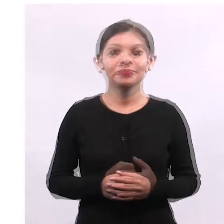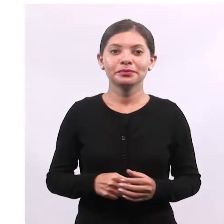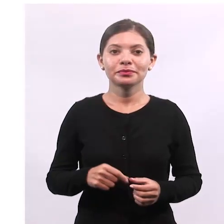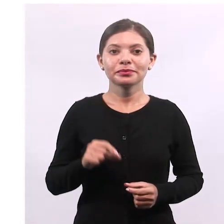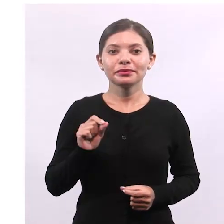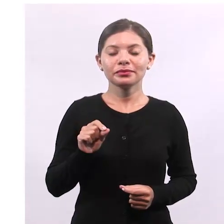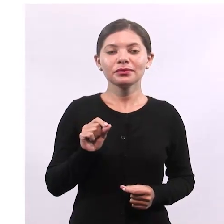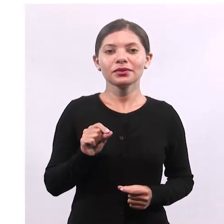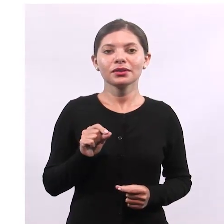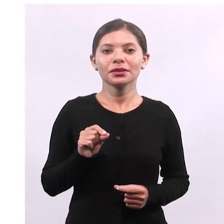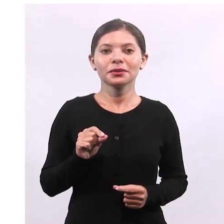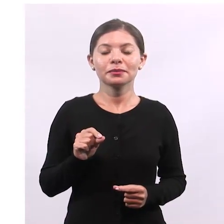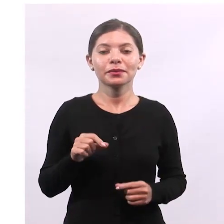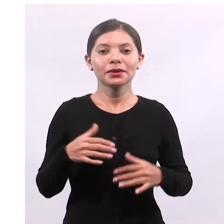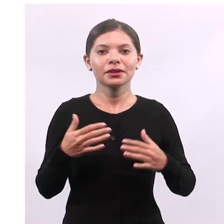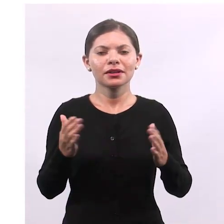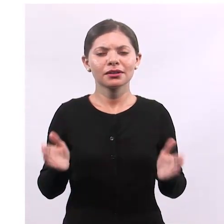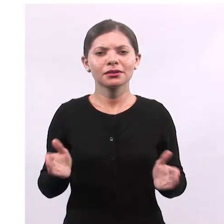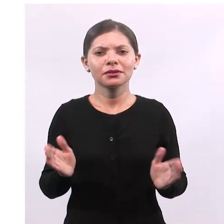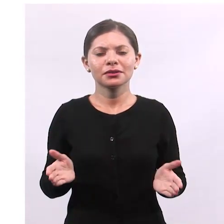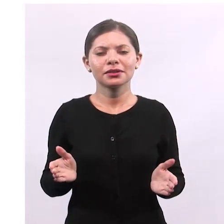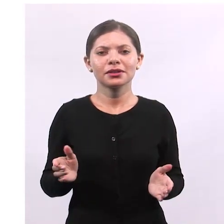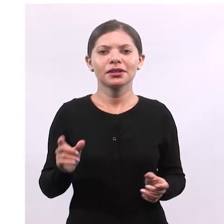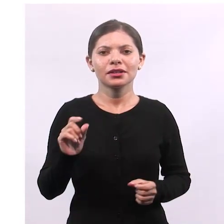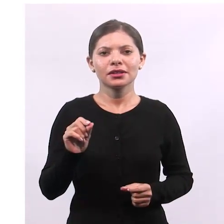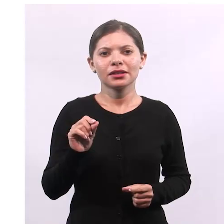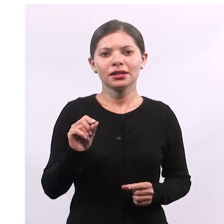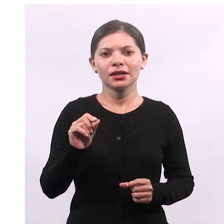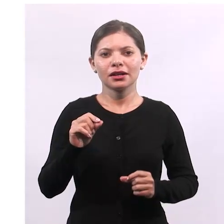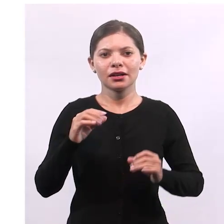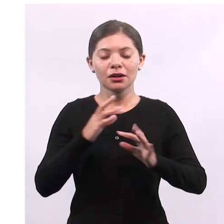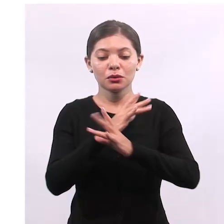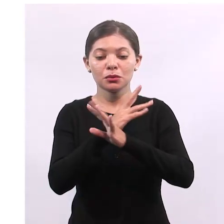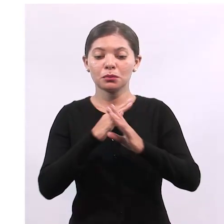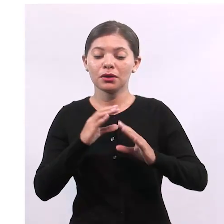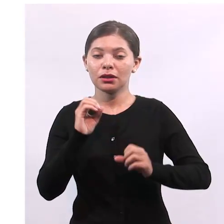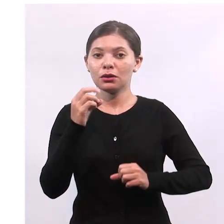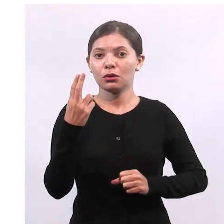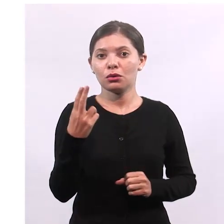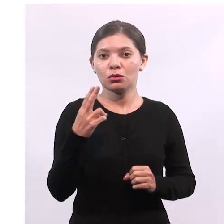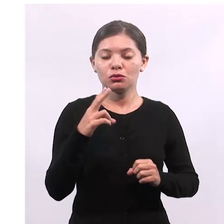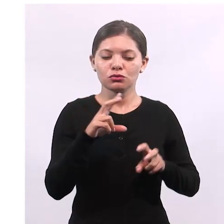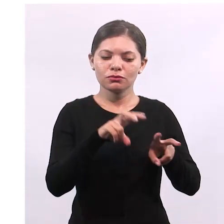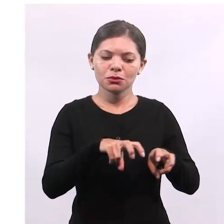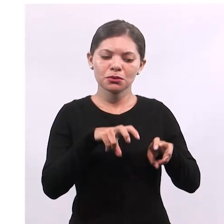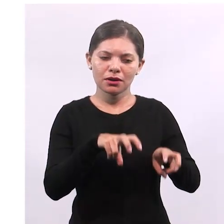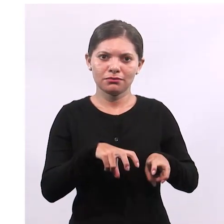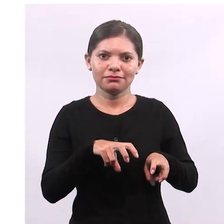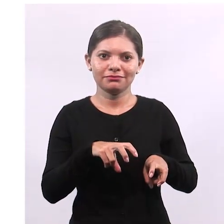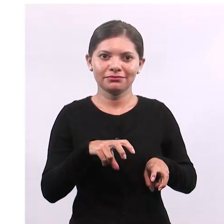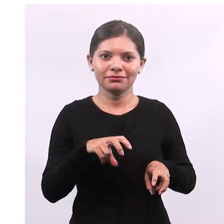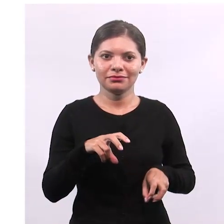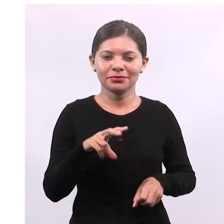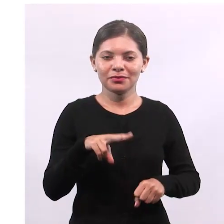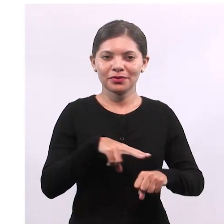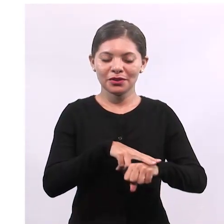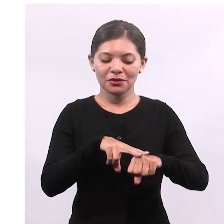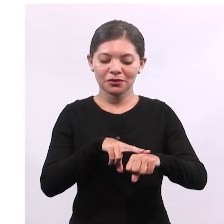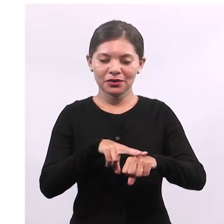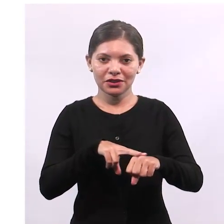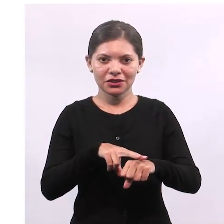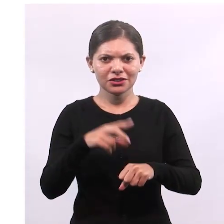isso já consegui extrair agora tá na área Urbano na área rural verde claro